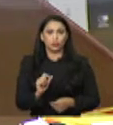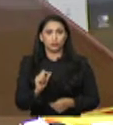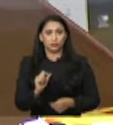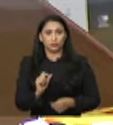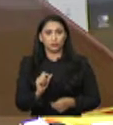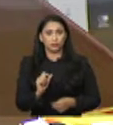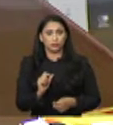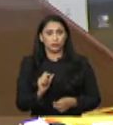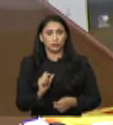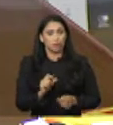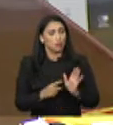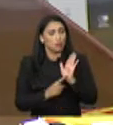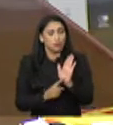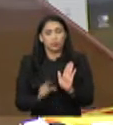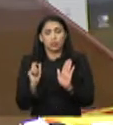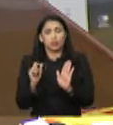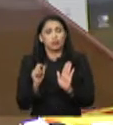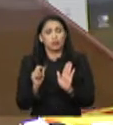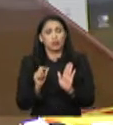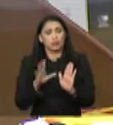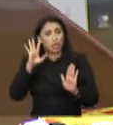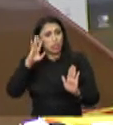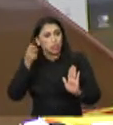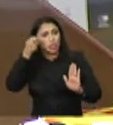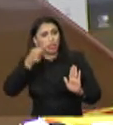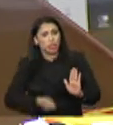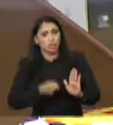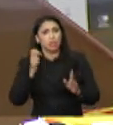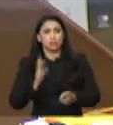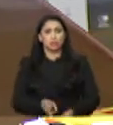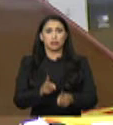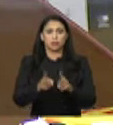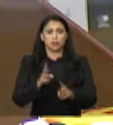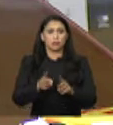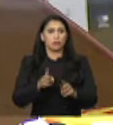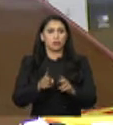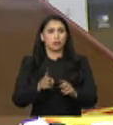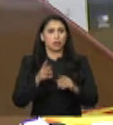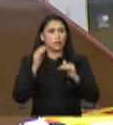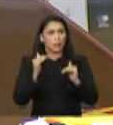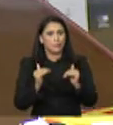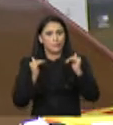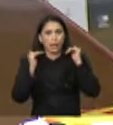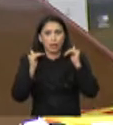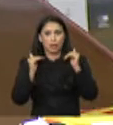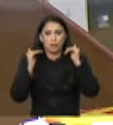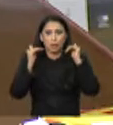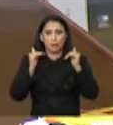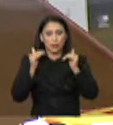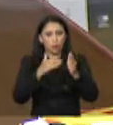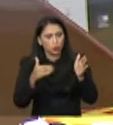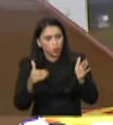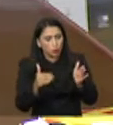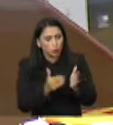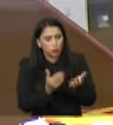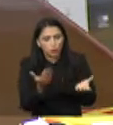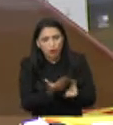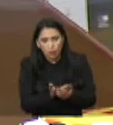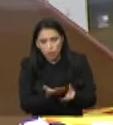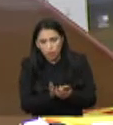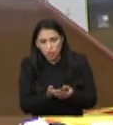indiretamente cristalizar e apenas de procedimentos sancionatórios sempre em Patamares mais altos para todos que fossem processados